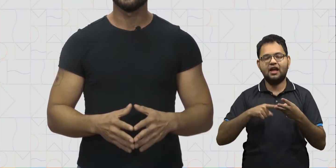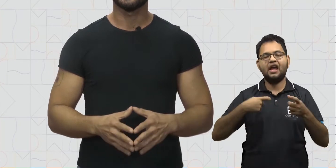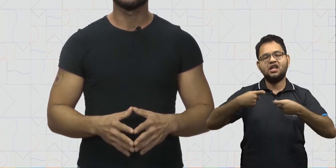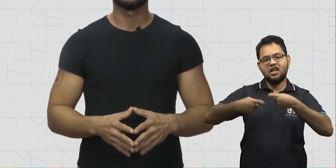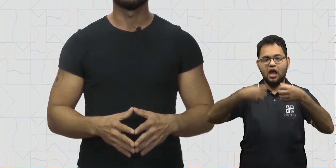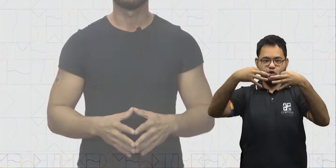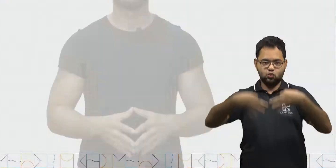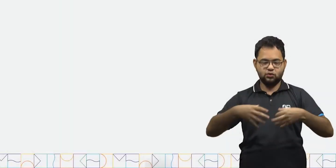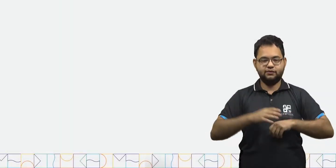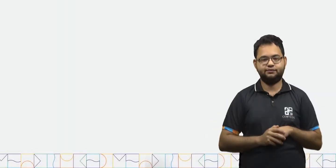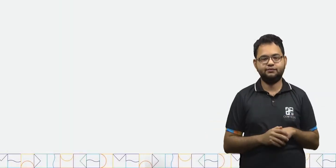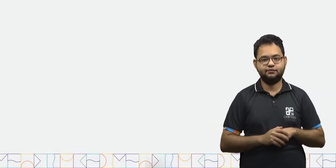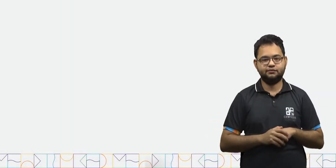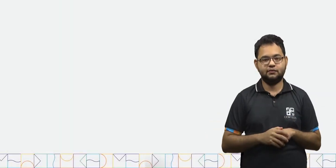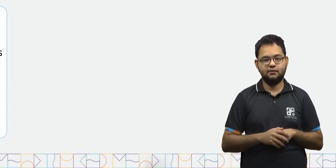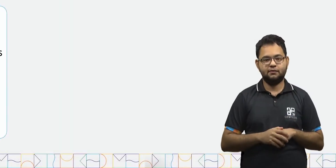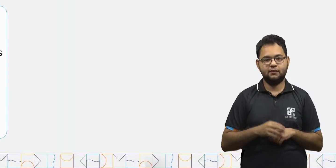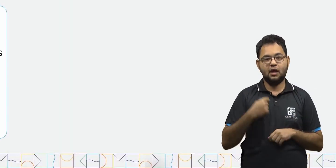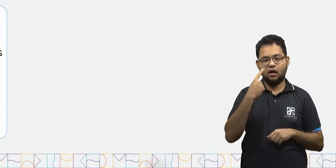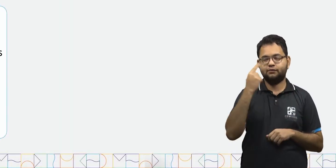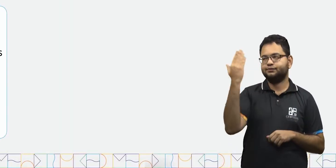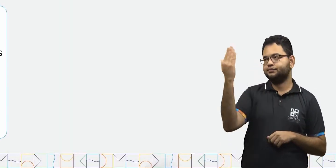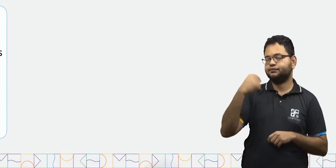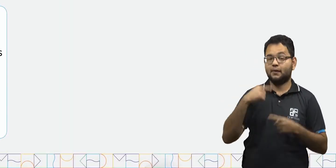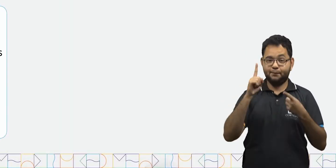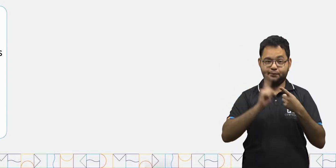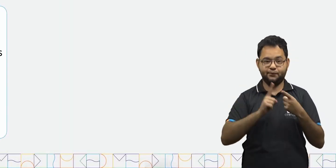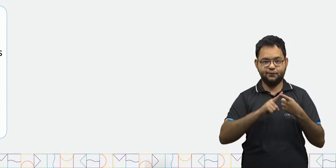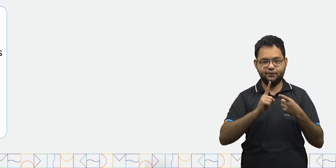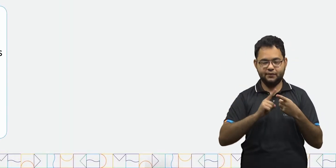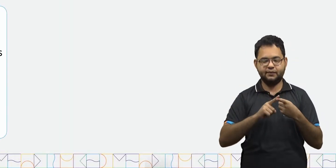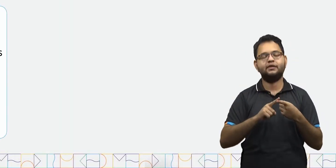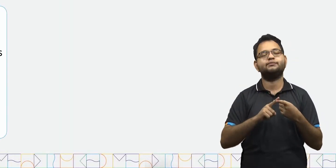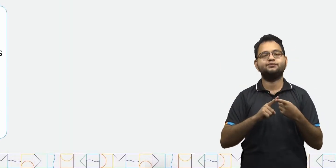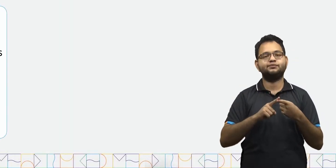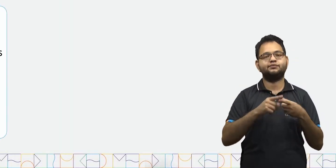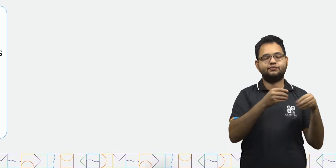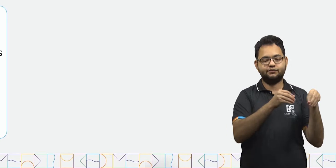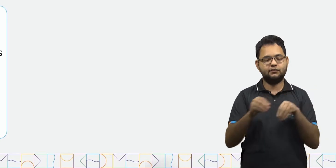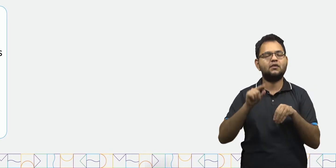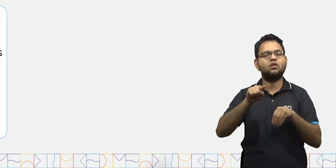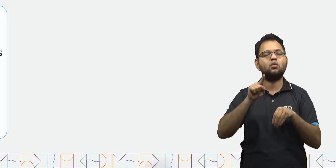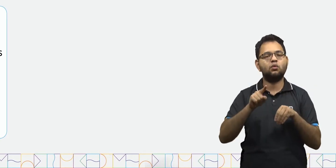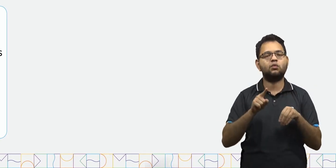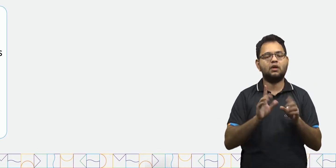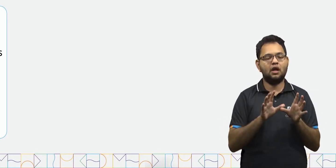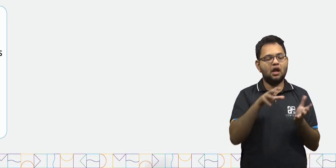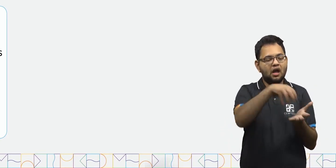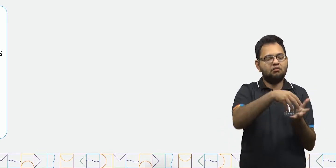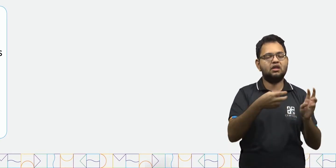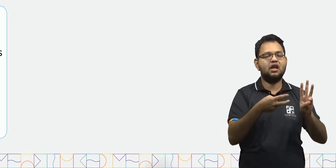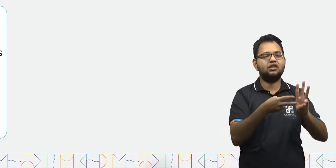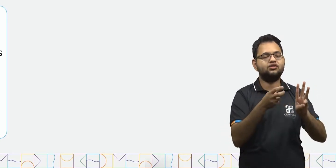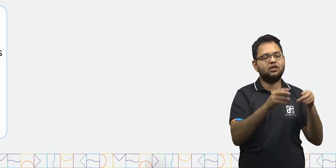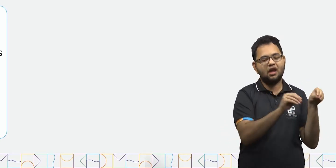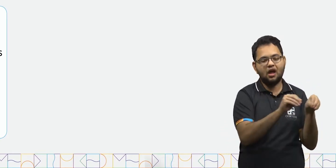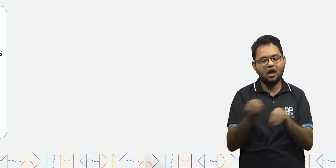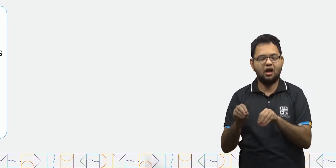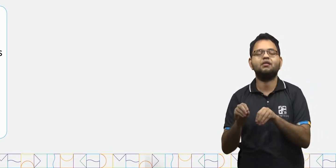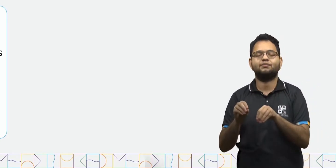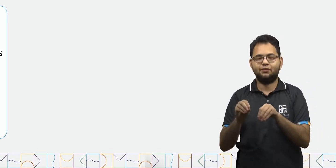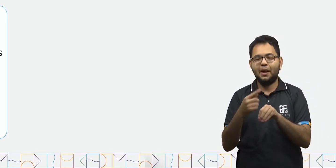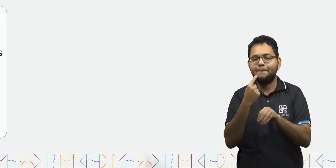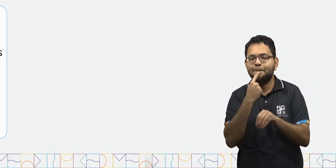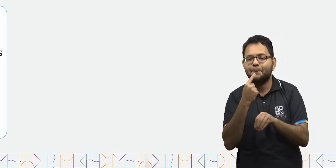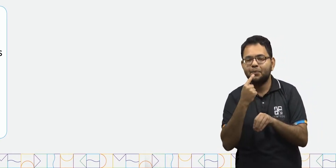guerras justas. Os descimentos eram as descidas dos indígenas das aldeias para os núcleos coloniais, ou